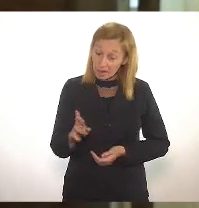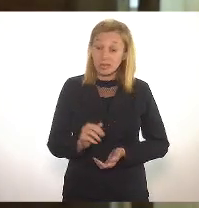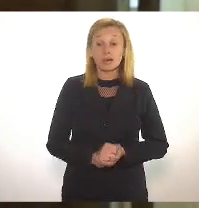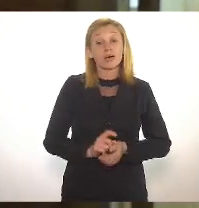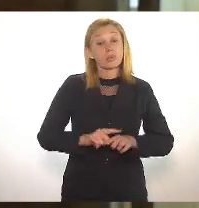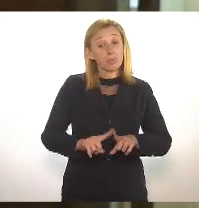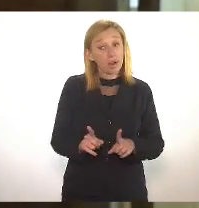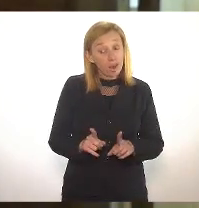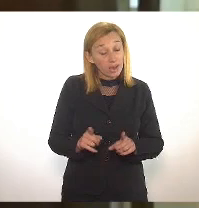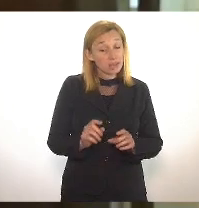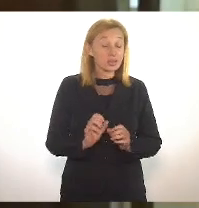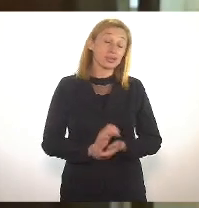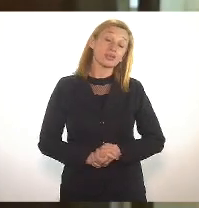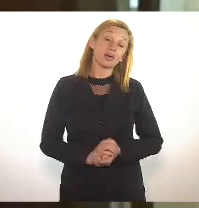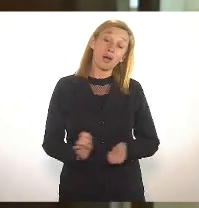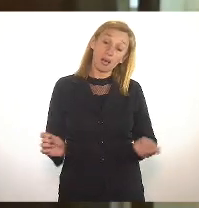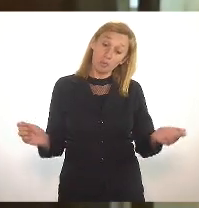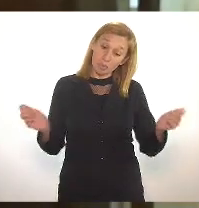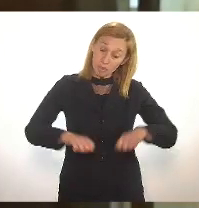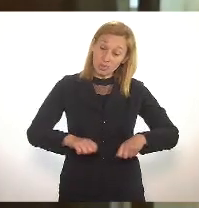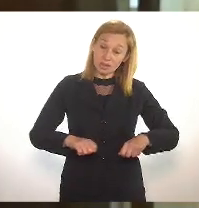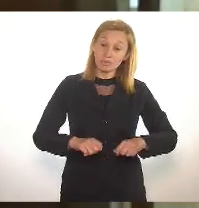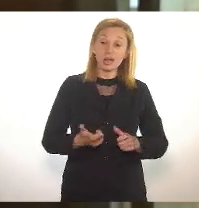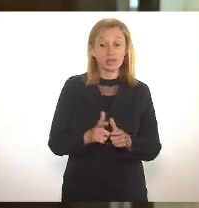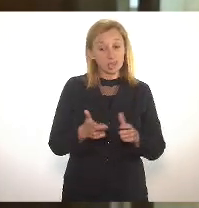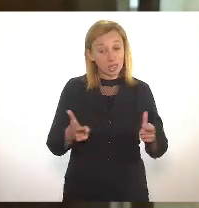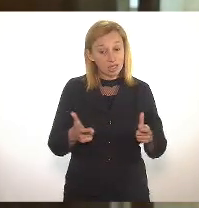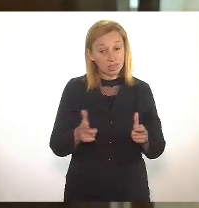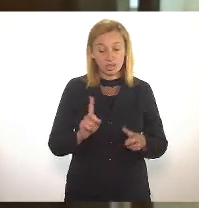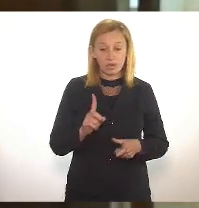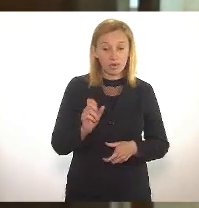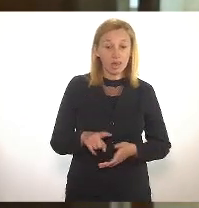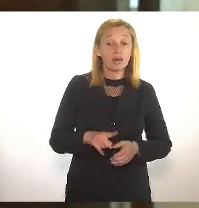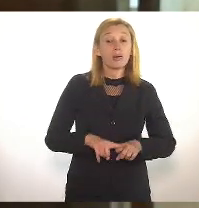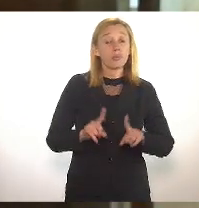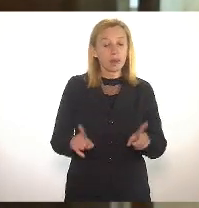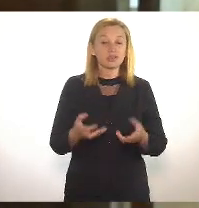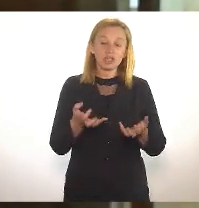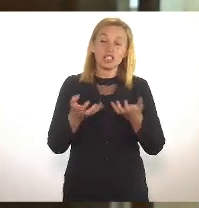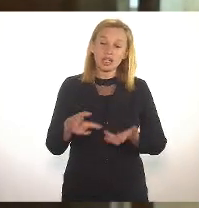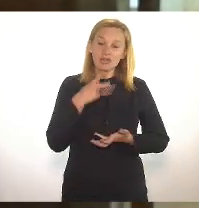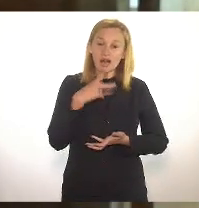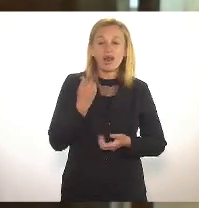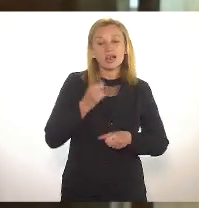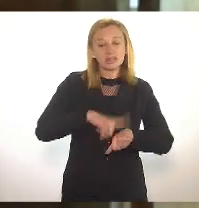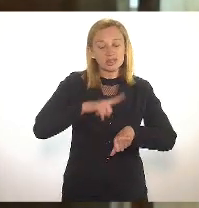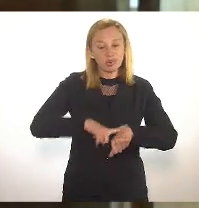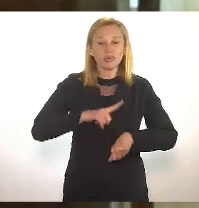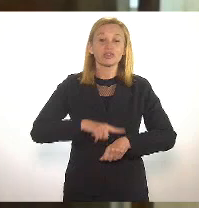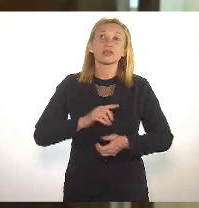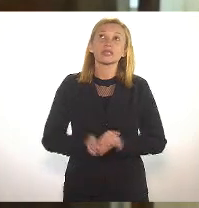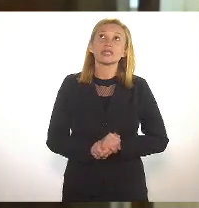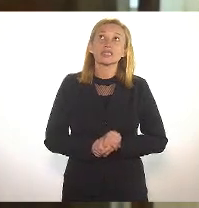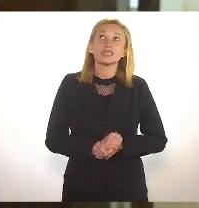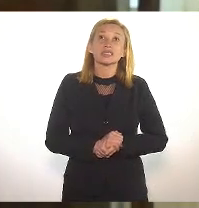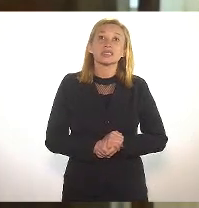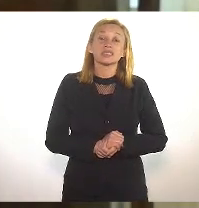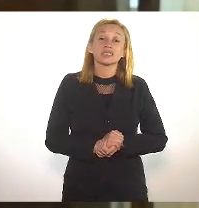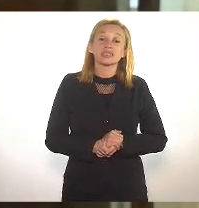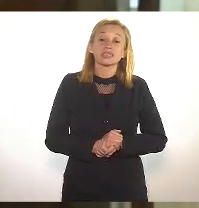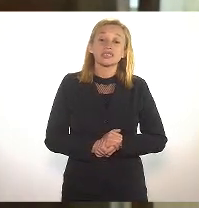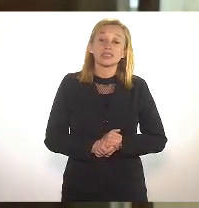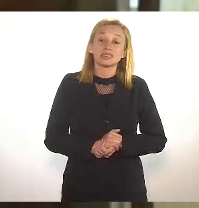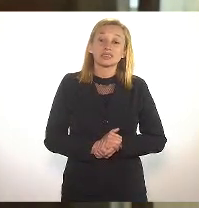uma possibilidade muito grande. Então, queria dizer que, nesse momento, existe um